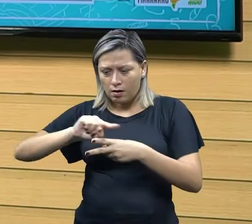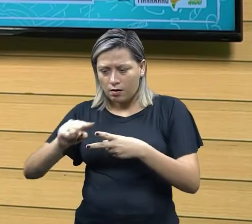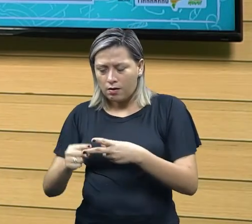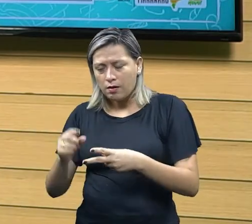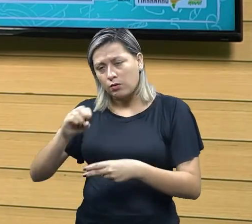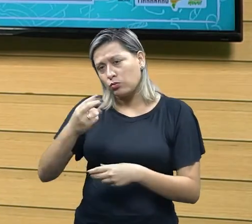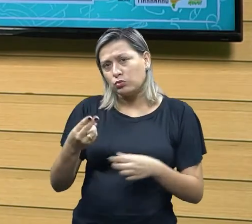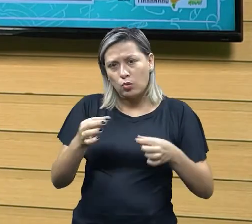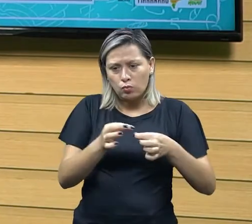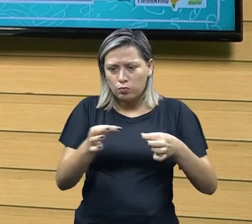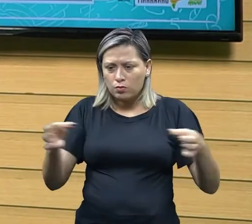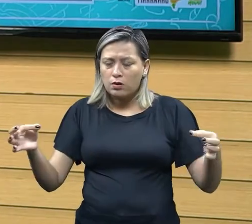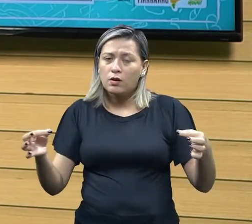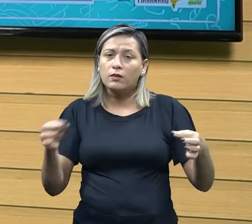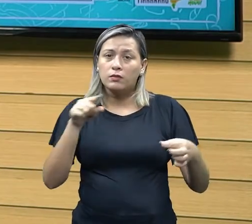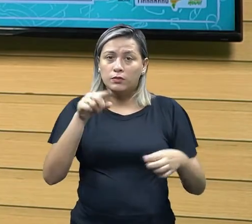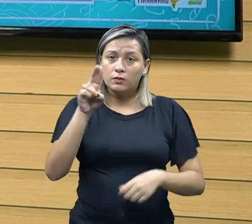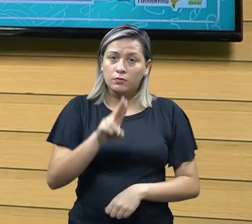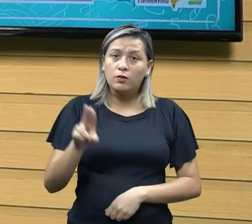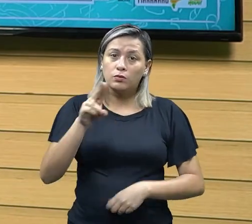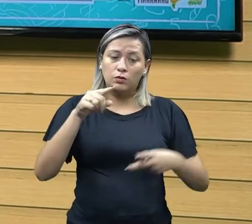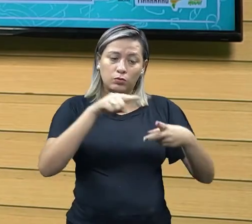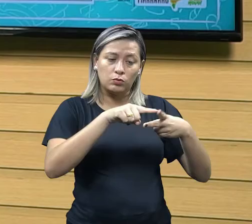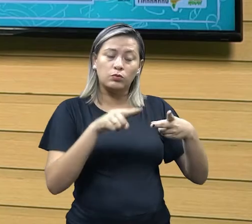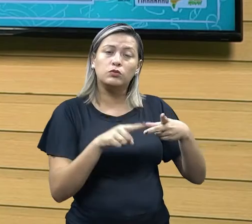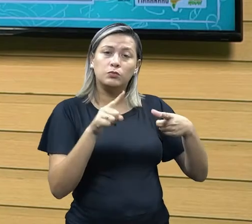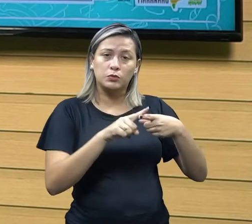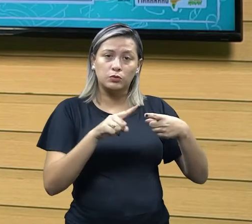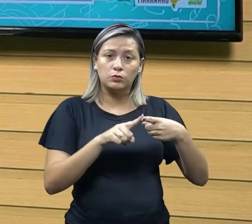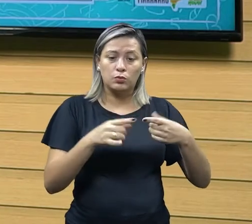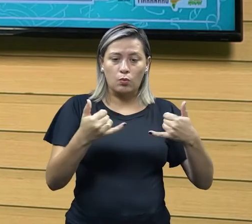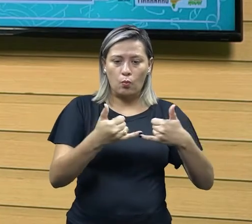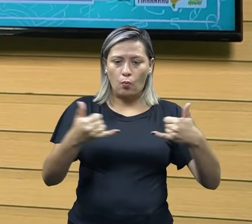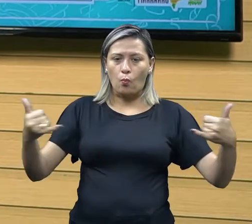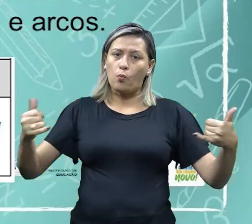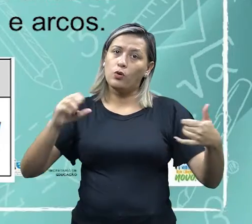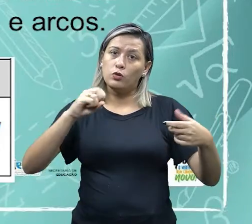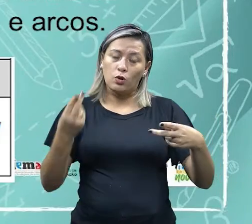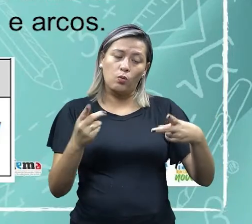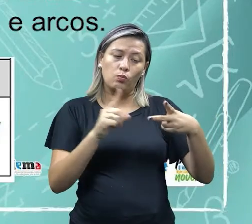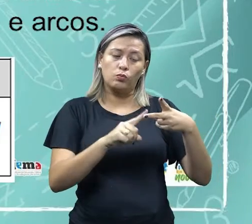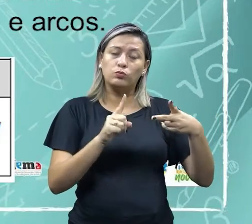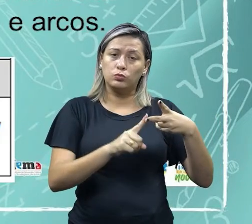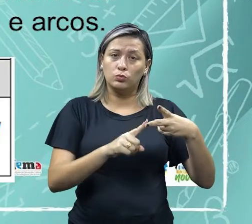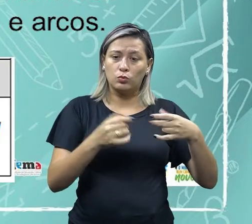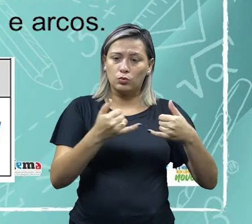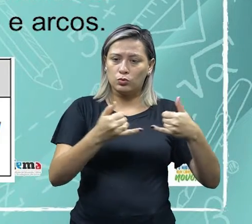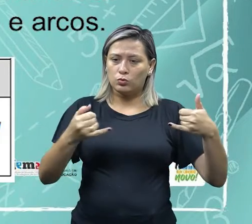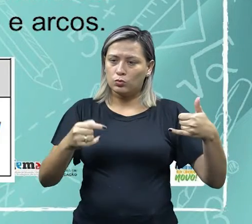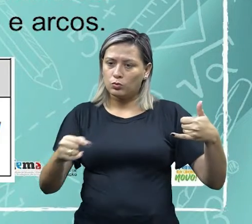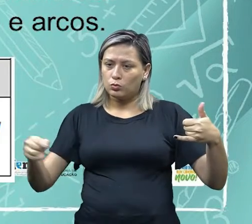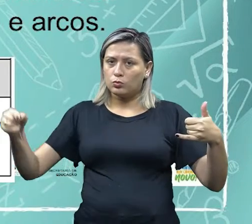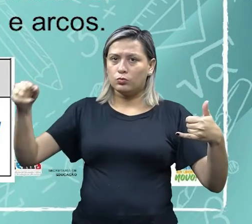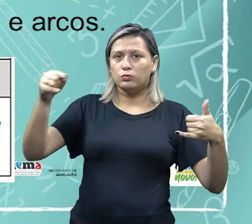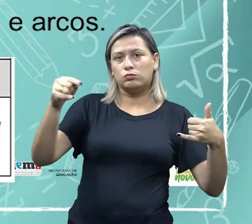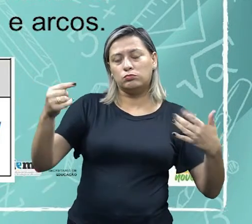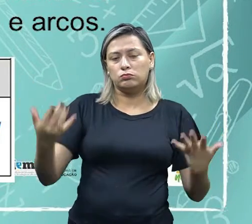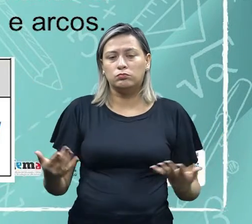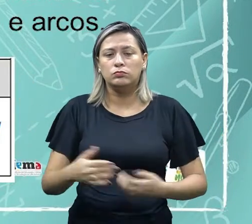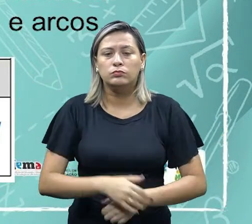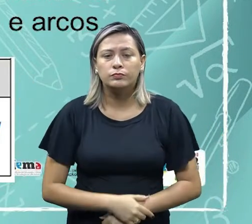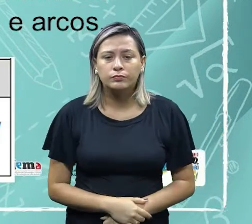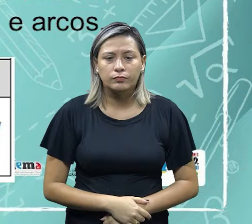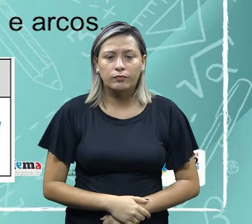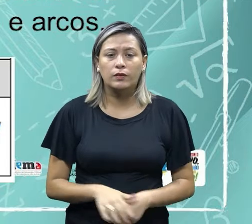você vai trabalhar com esses dois tipos de linha, uma linha curva e a linha reta. Aqui está também o botão